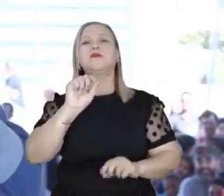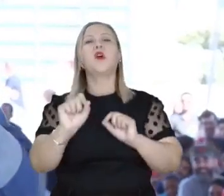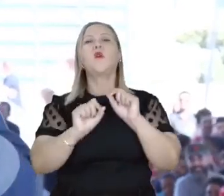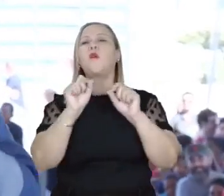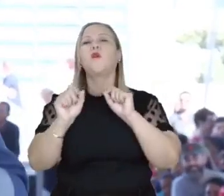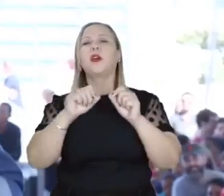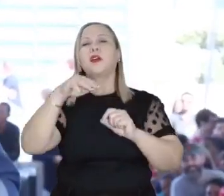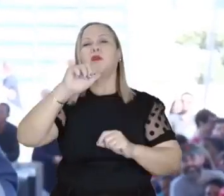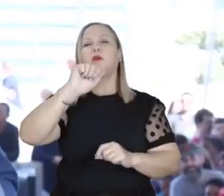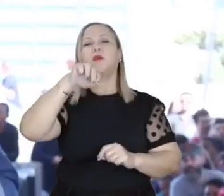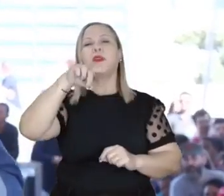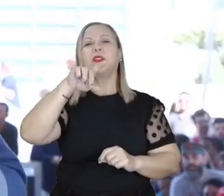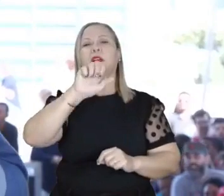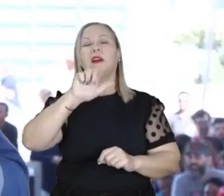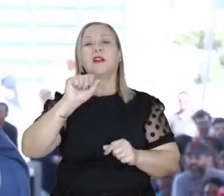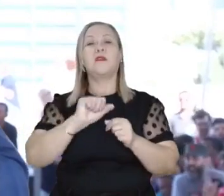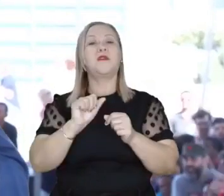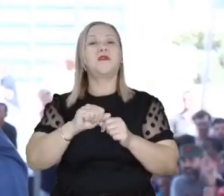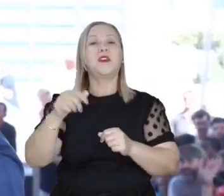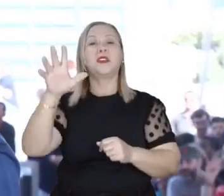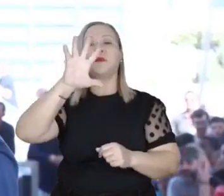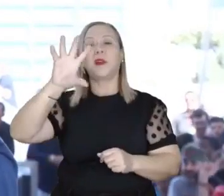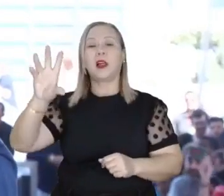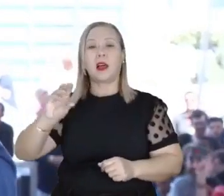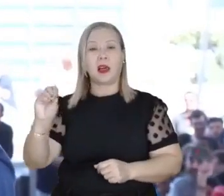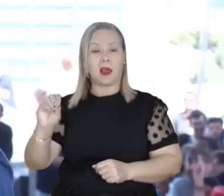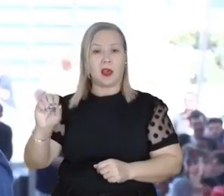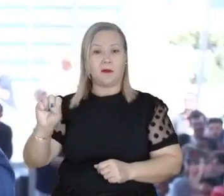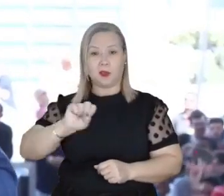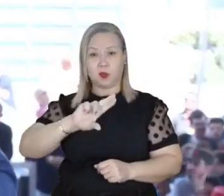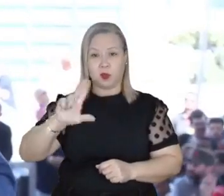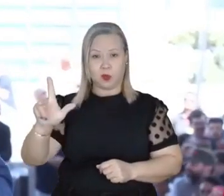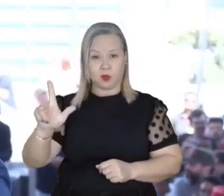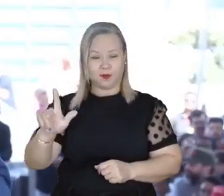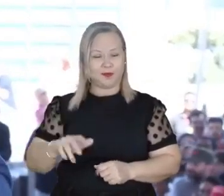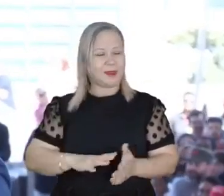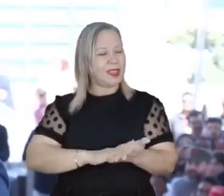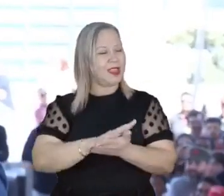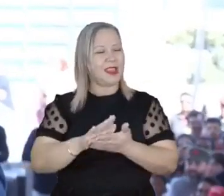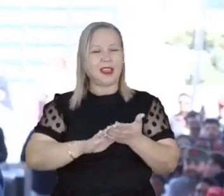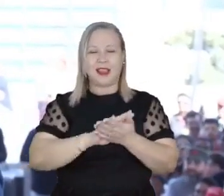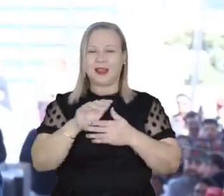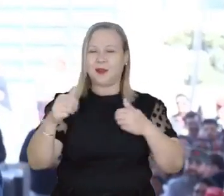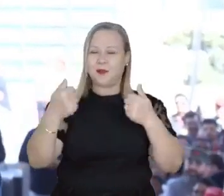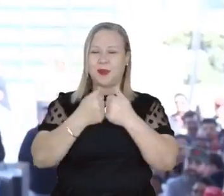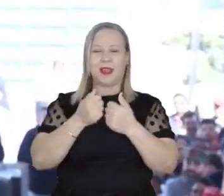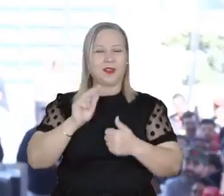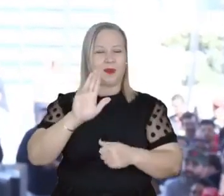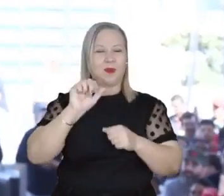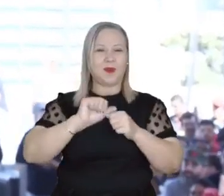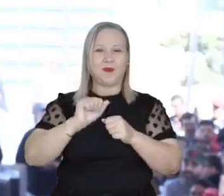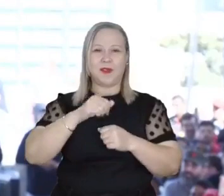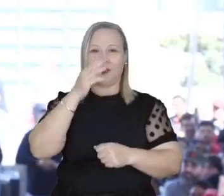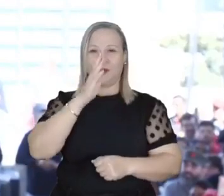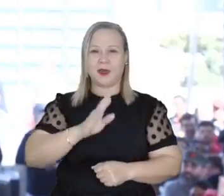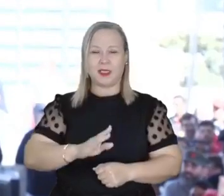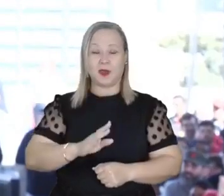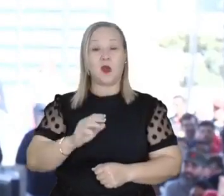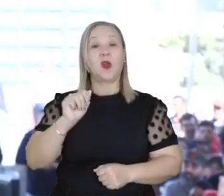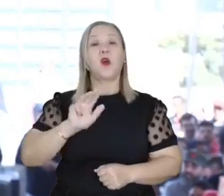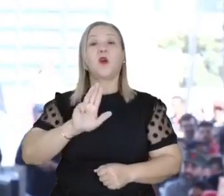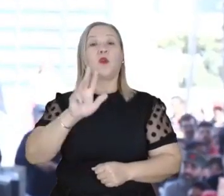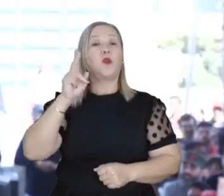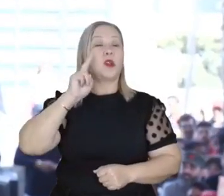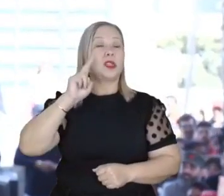Nada perto do que o Lula fez pelo Brasil. O Lula é historicamente o melhor presidente